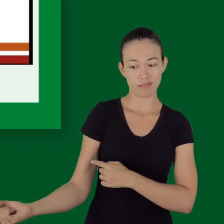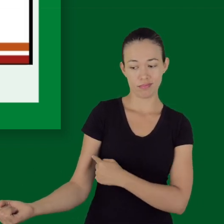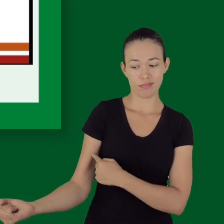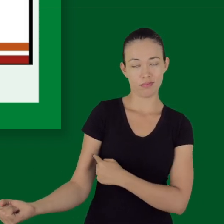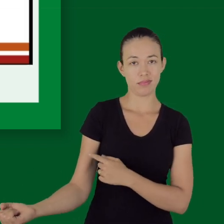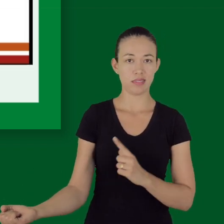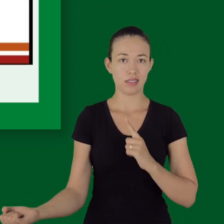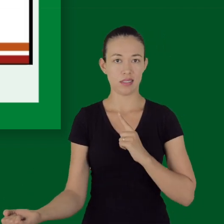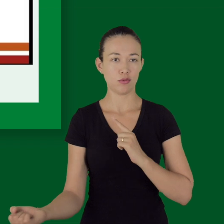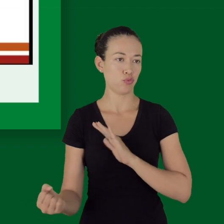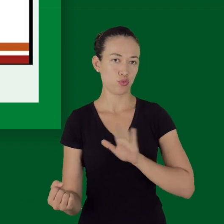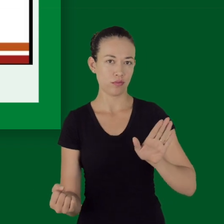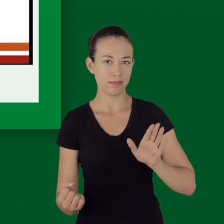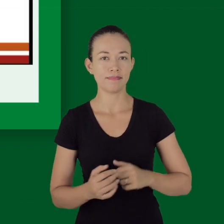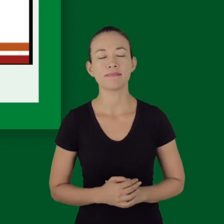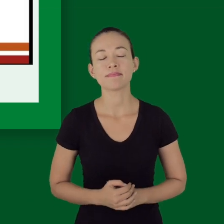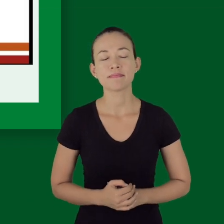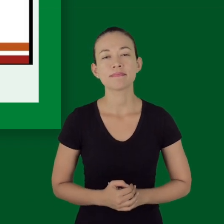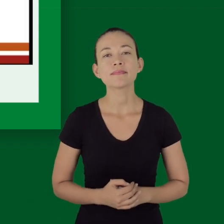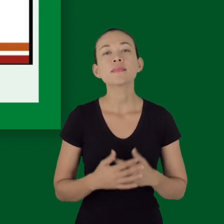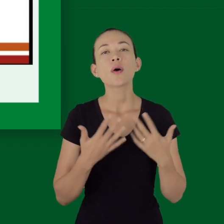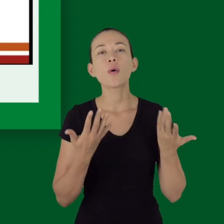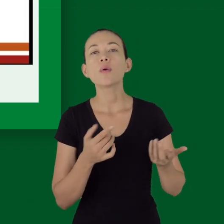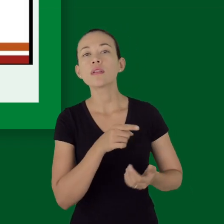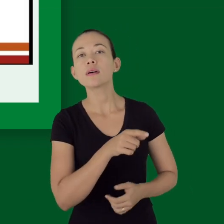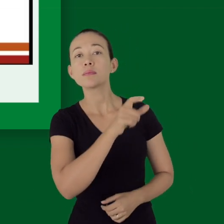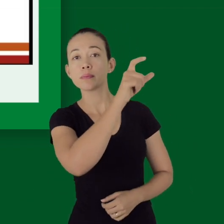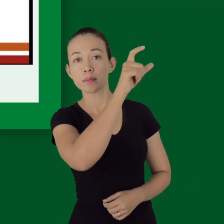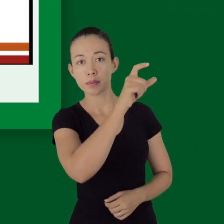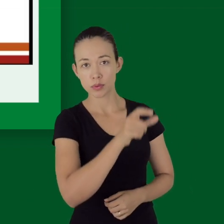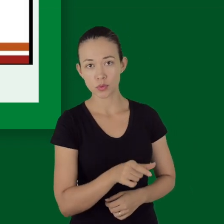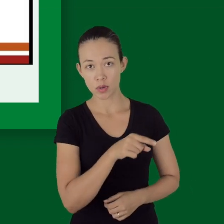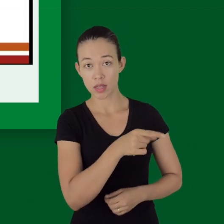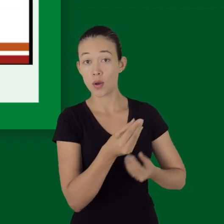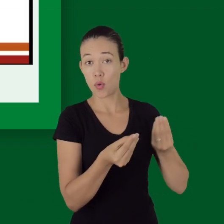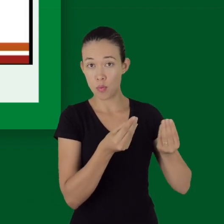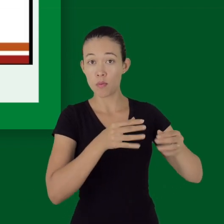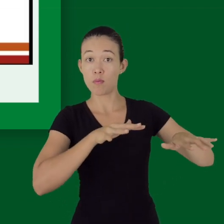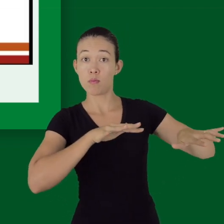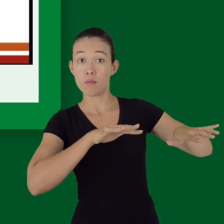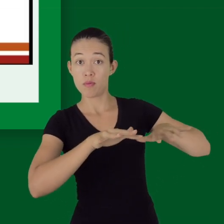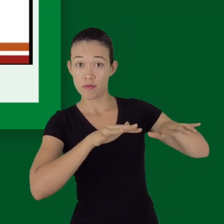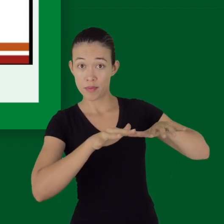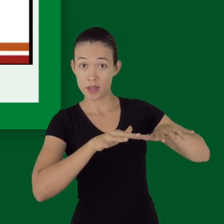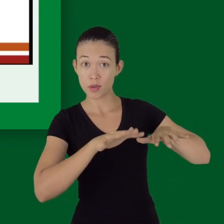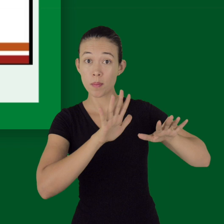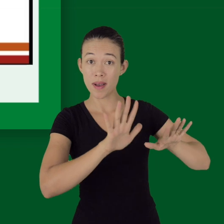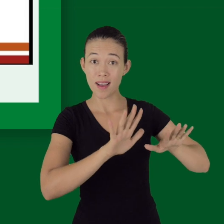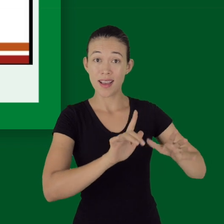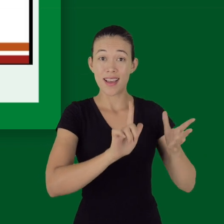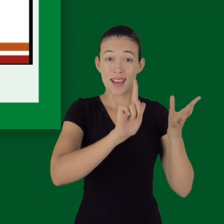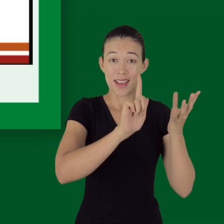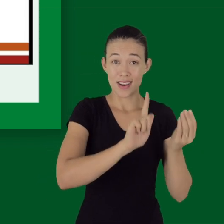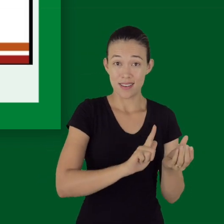sem força de gravidade? Então, eu preciso ajudar 100% desse paciente. Eu percebo que ele movimenta